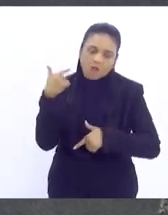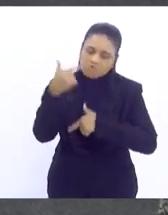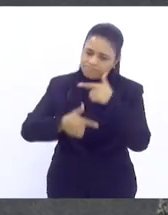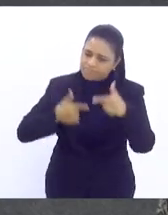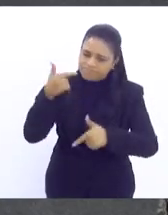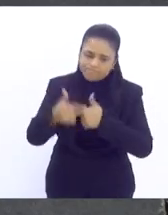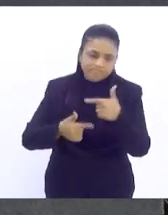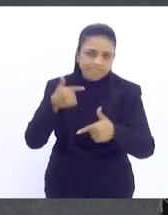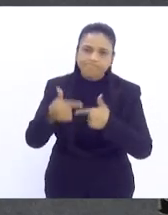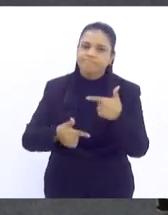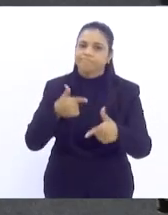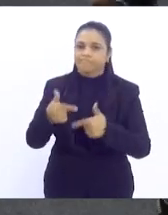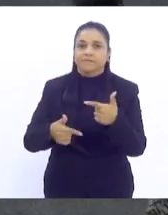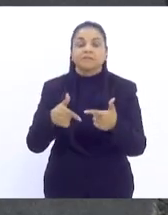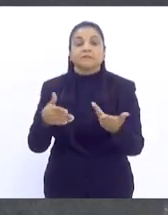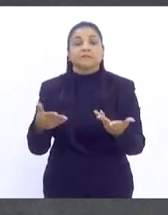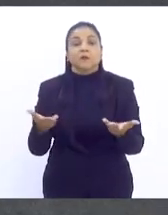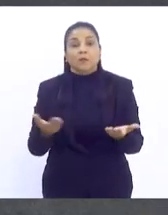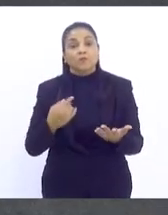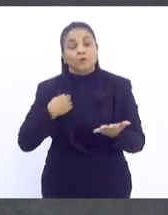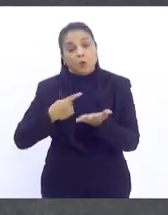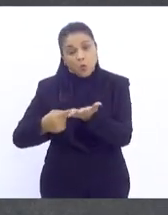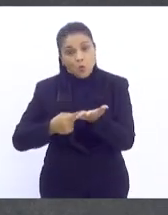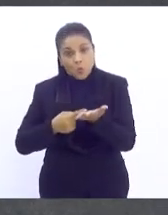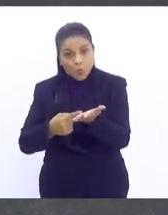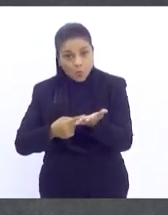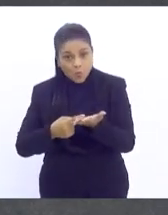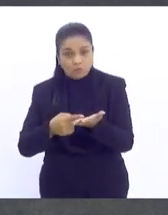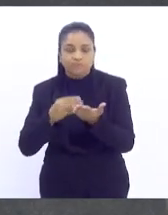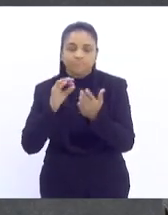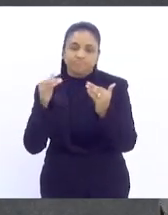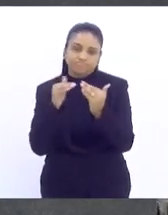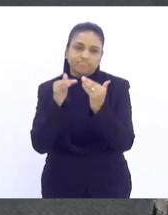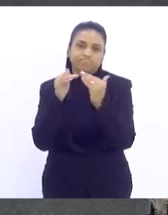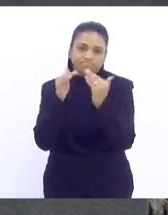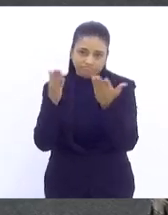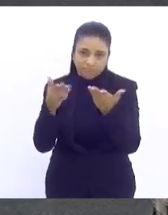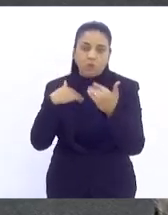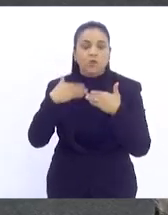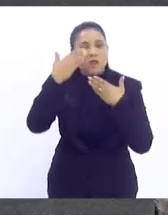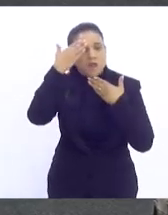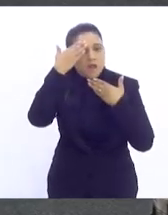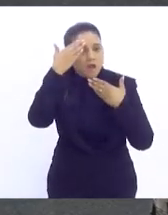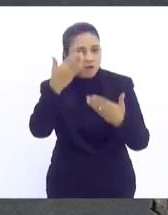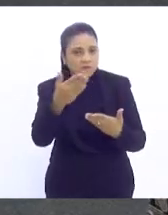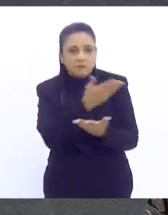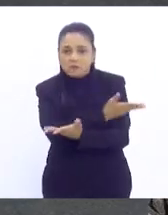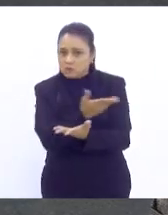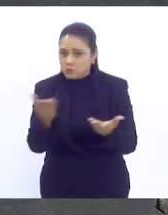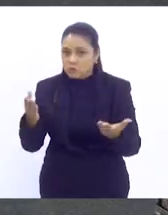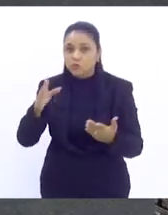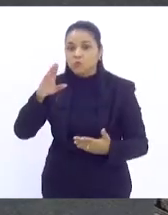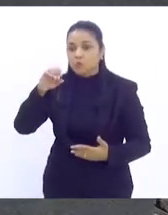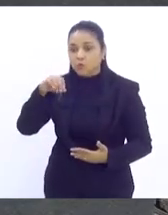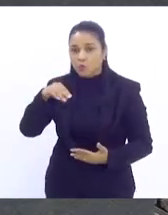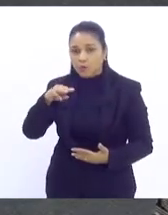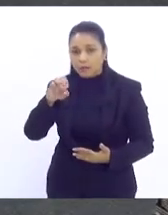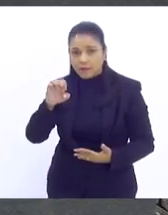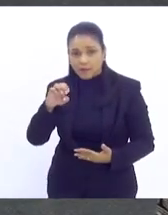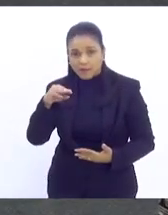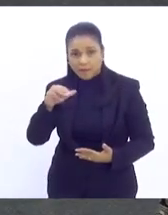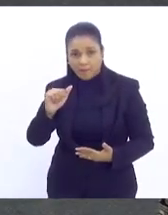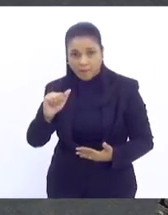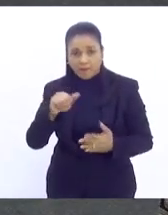e finalmente chegamos a um acordo Então queria agradecer a todos porque esse acordo torna o conema mais